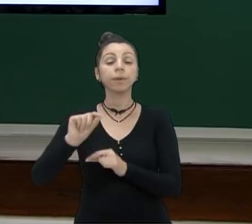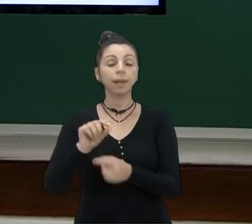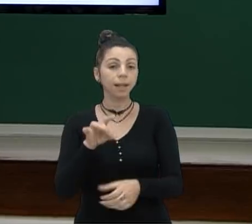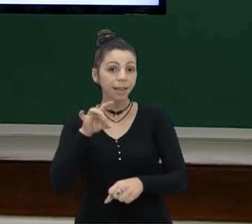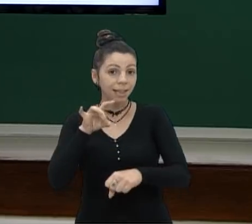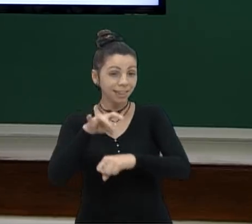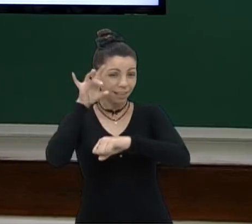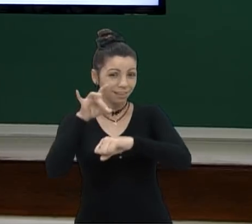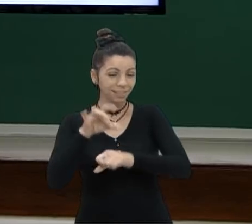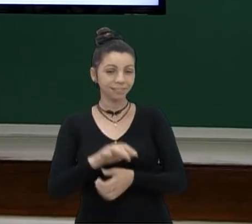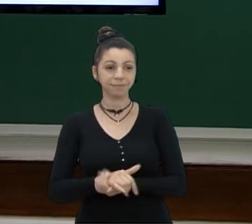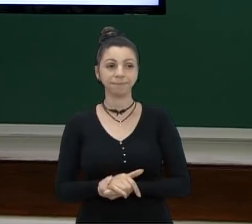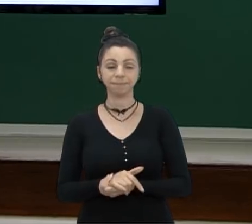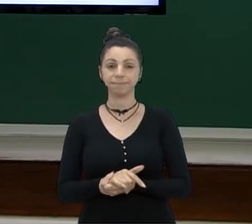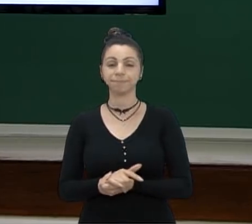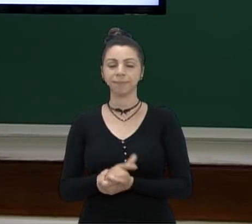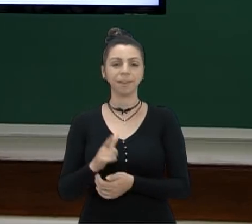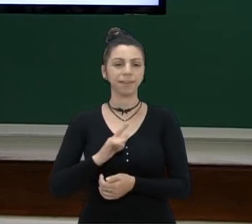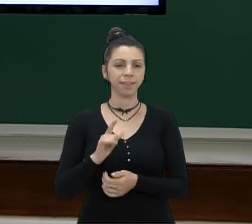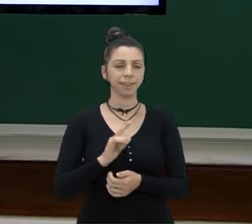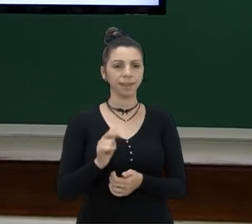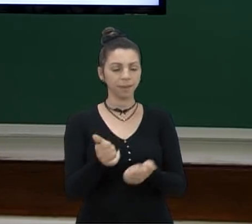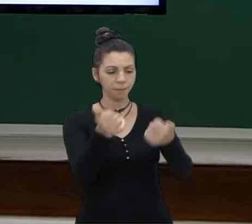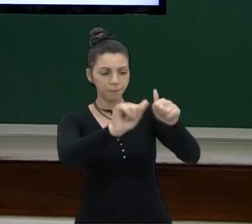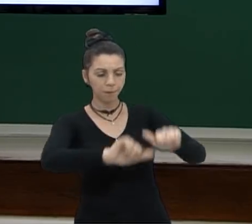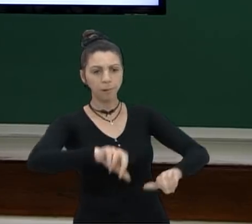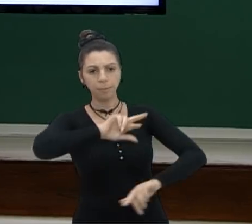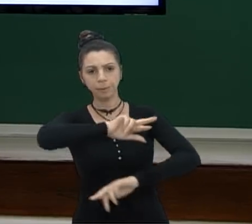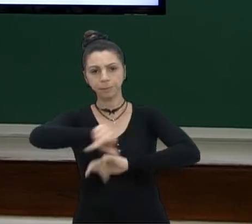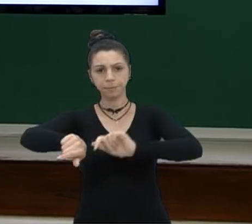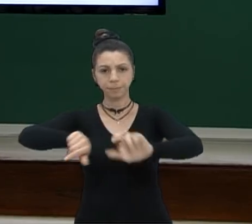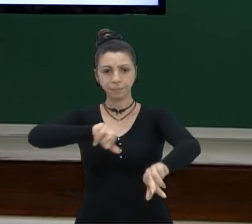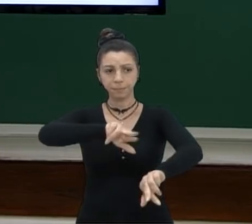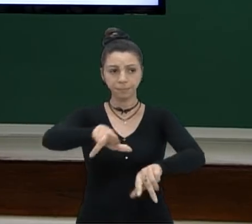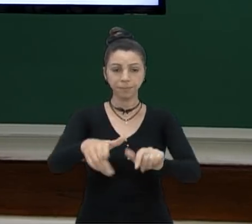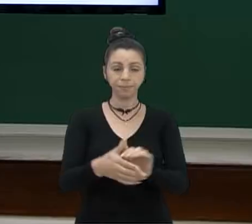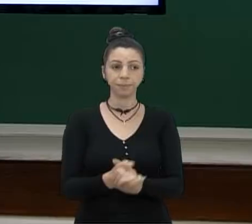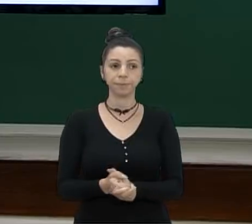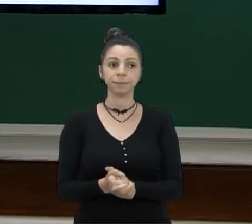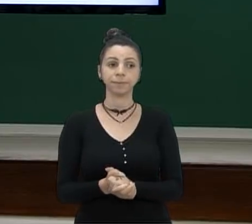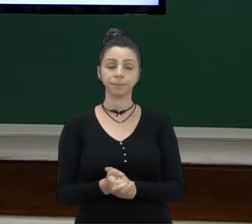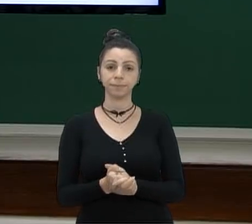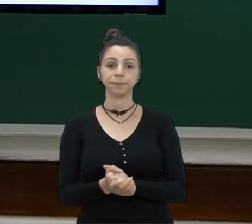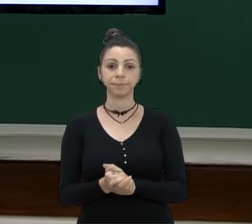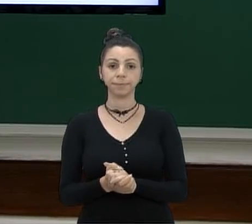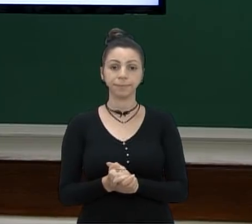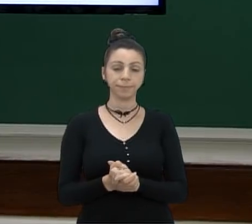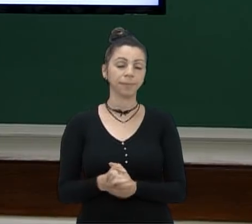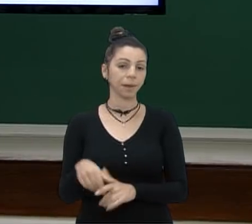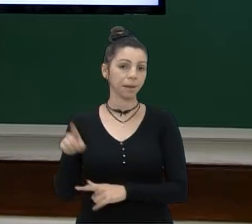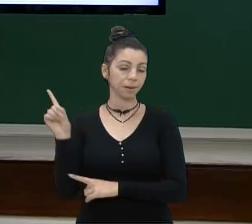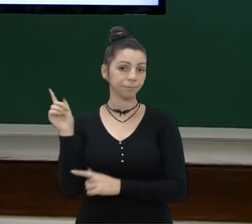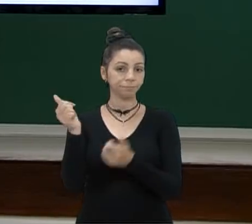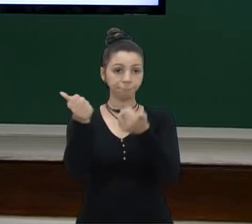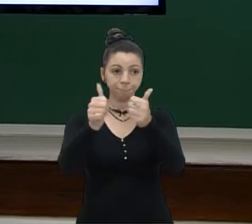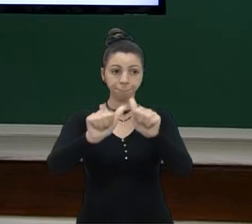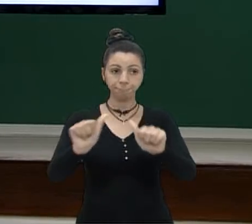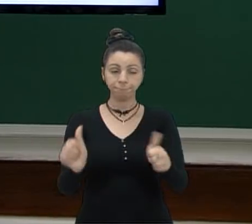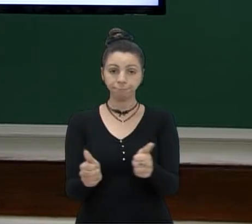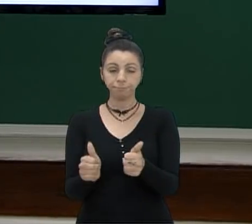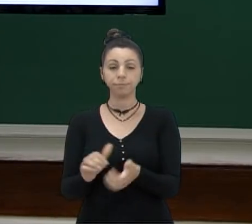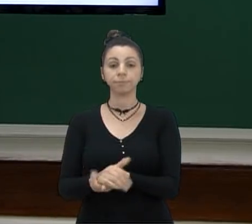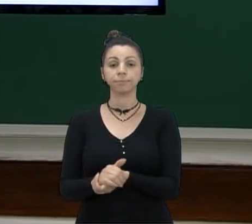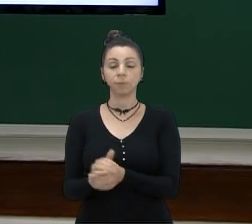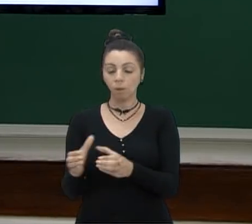laboratório. Tem muitos com formatos diferentes. Olha esse formato, este outro formato, esse com